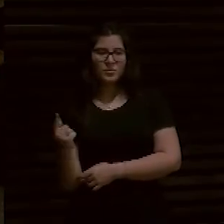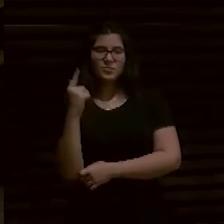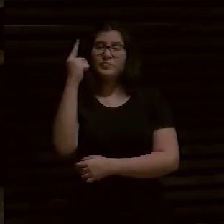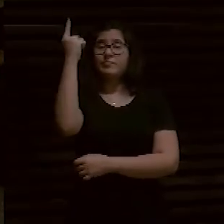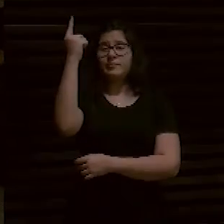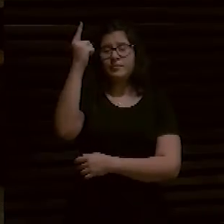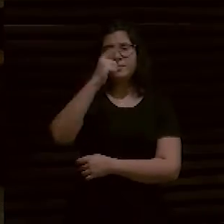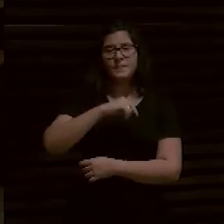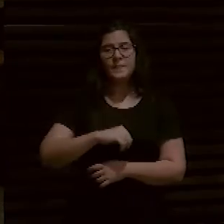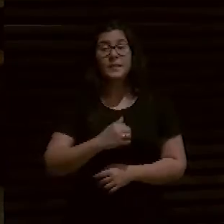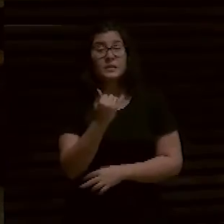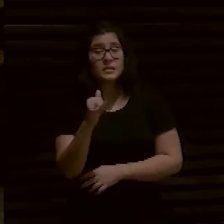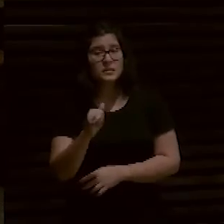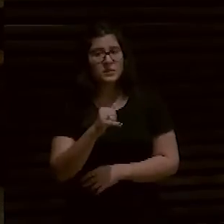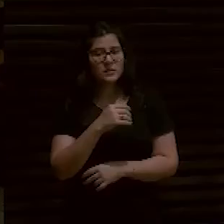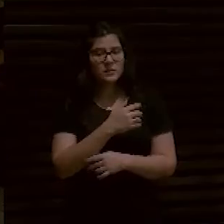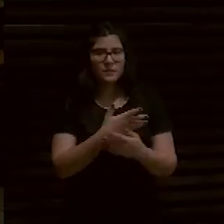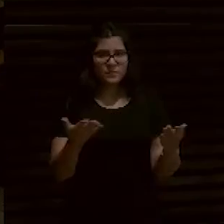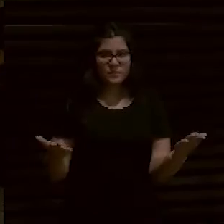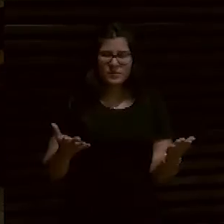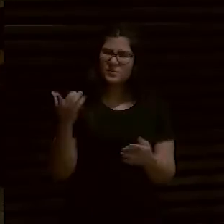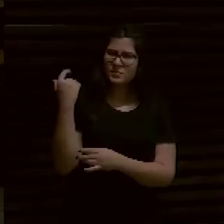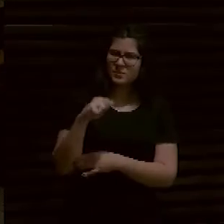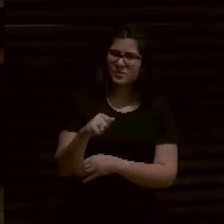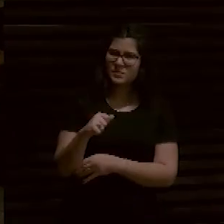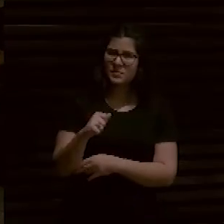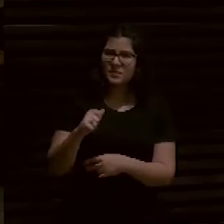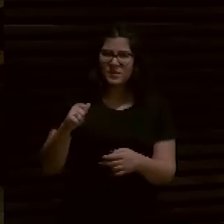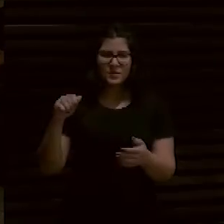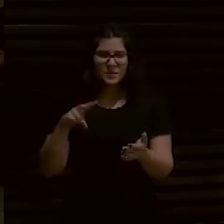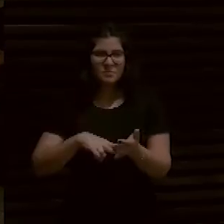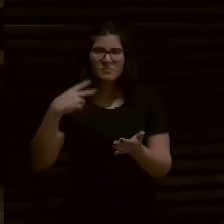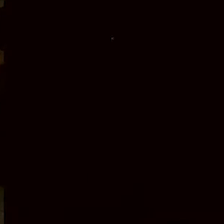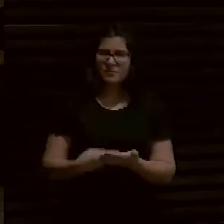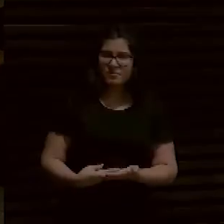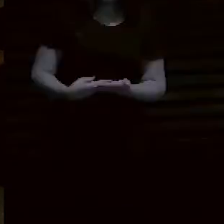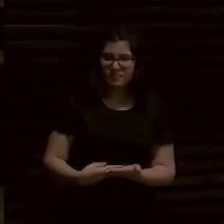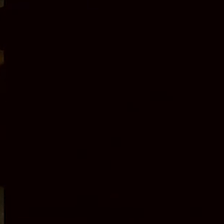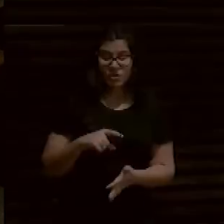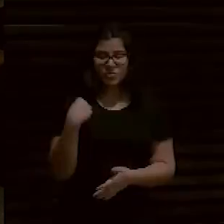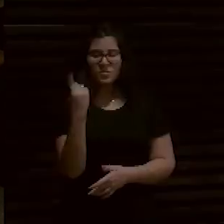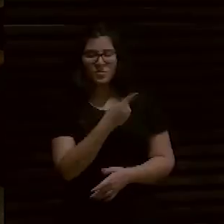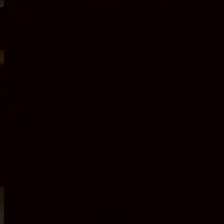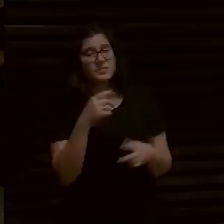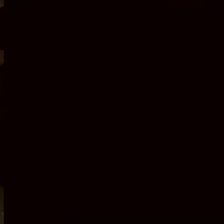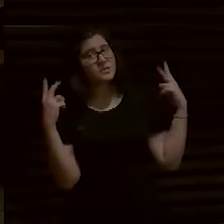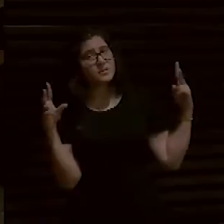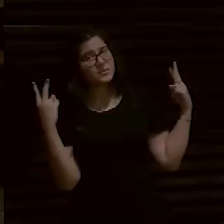Se vocês conseguirem derrubá-lo, nós somos